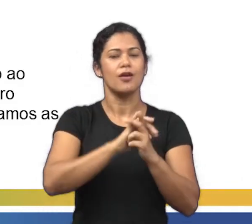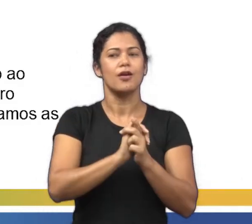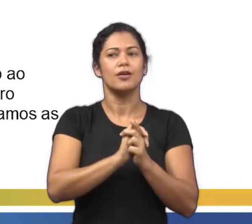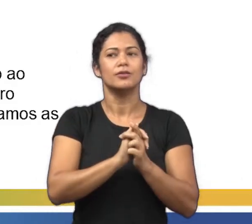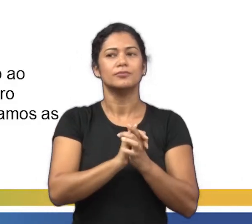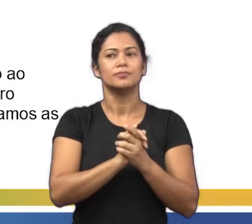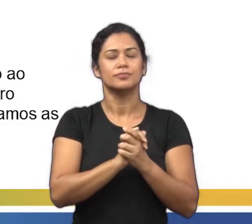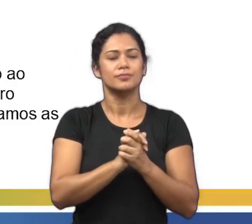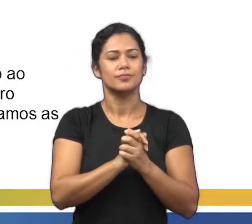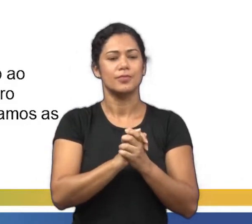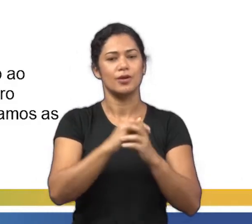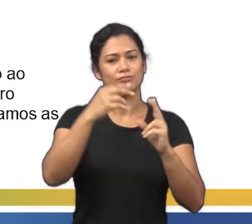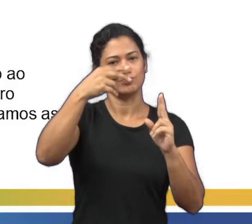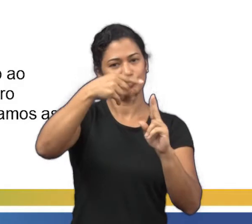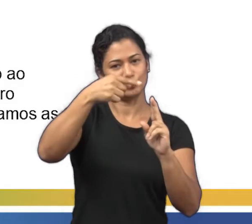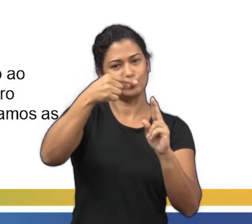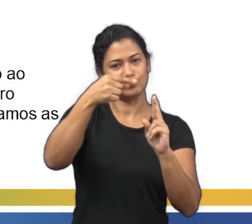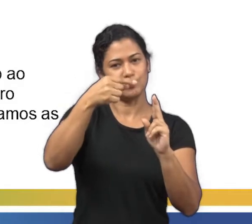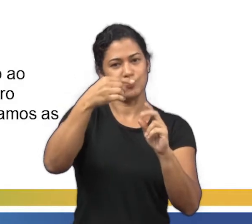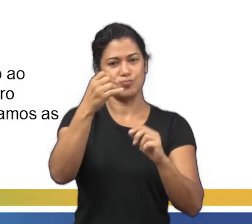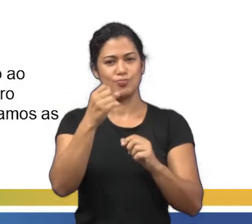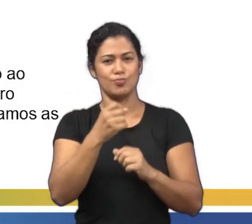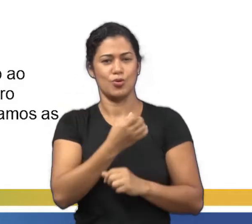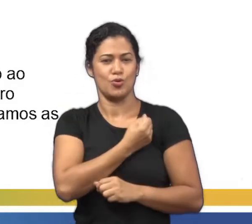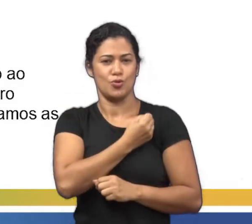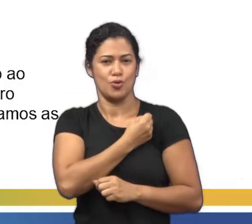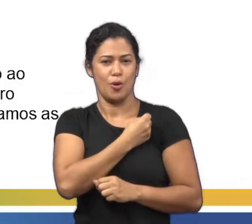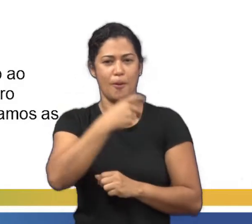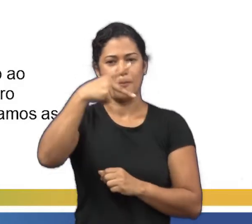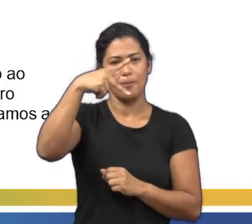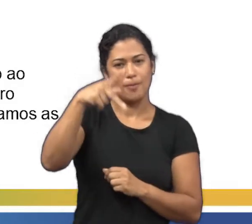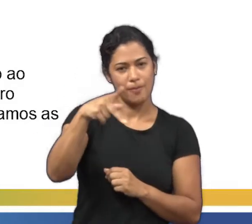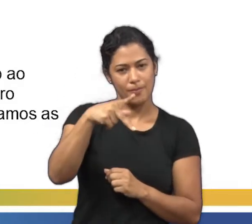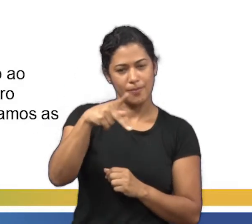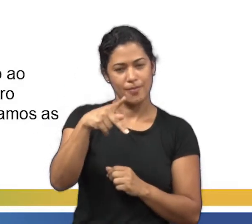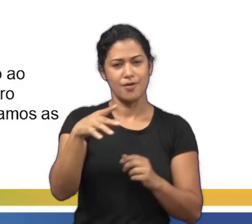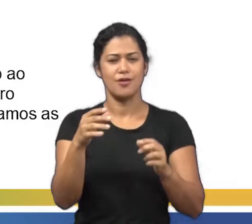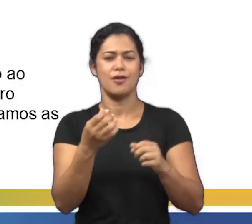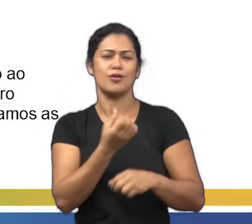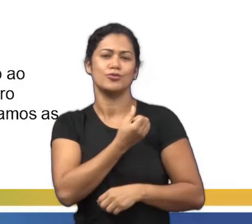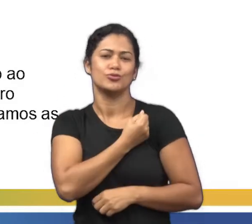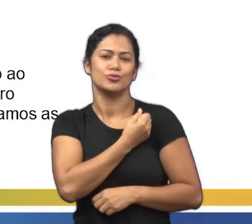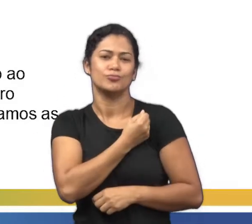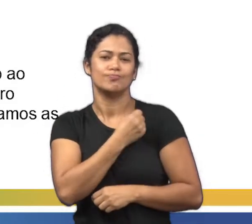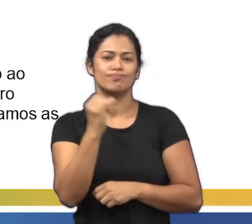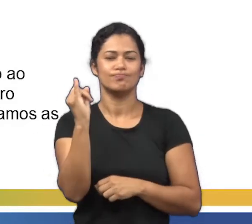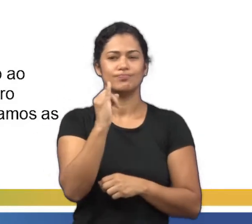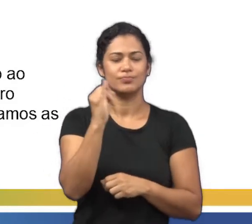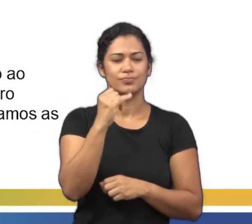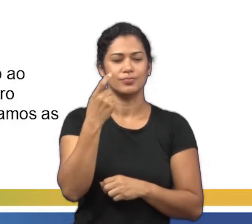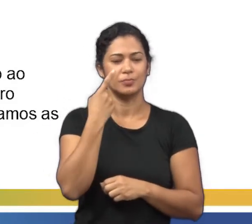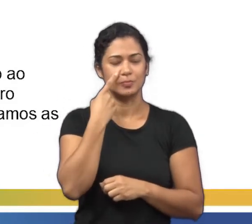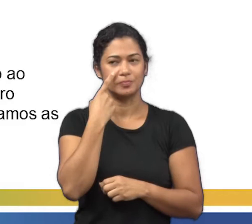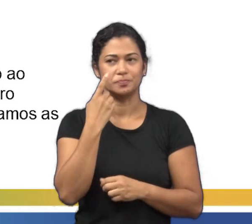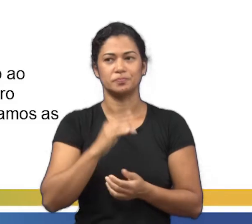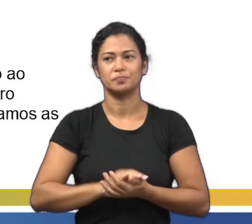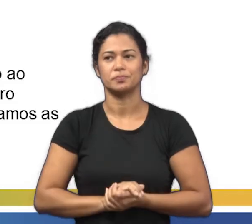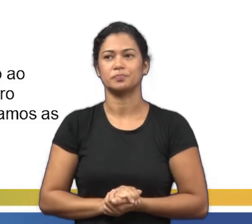Expoente negativo. No segundo exemplo, expoente par, positivo. No terceiro exemplo, par, positivo. Tá